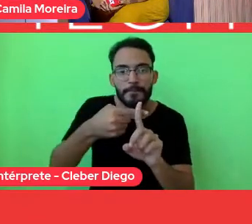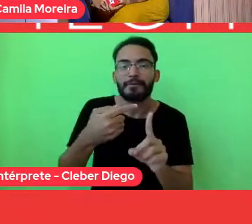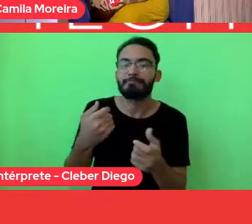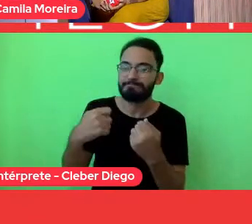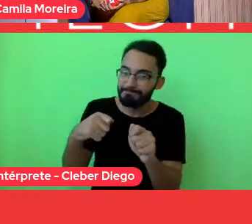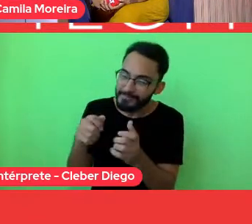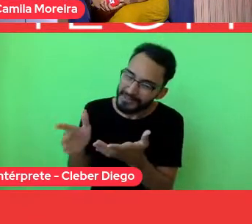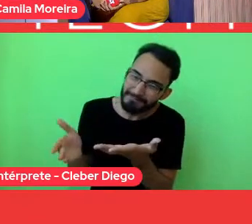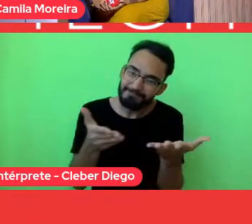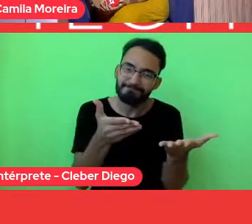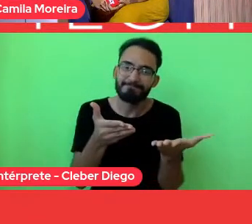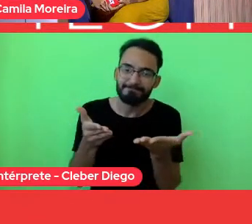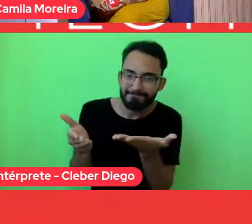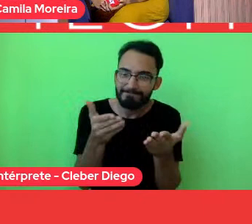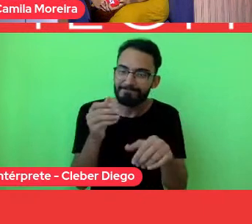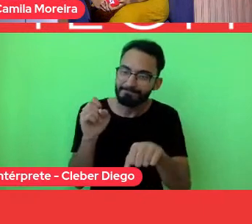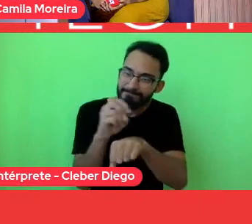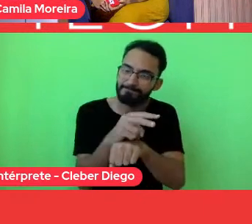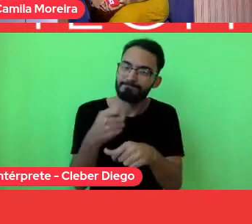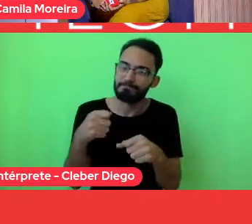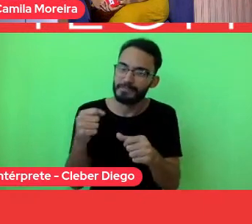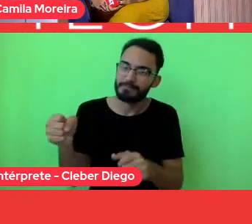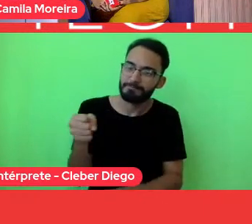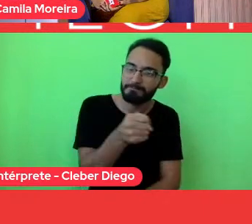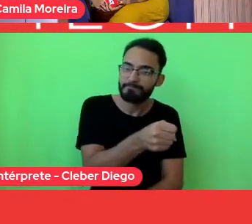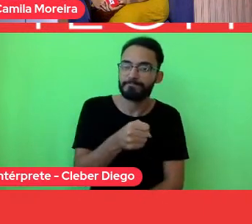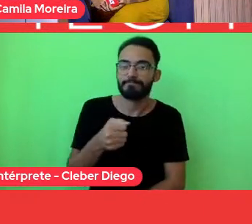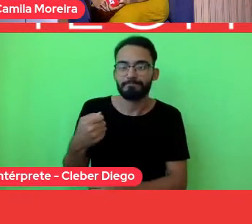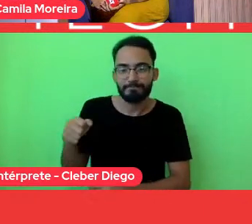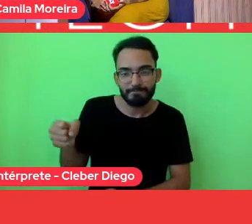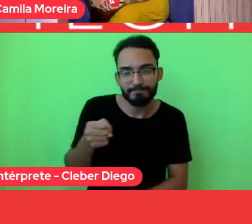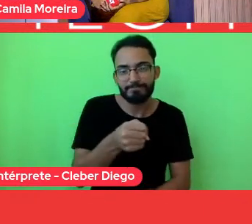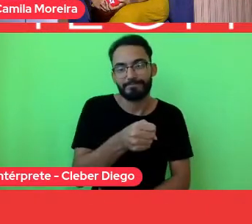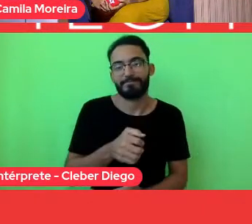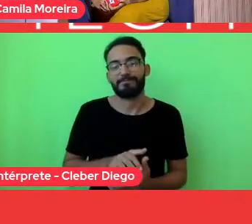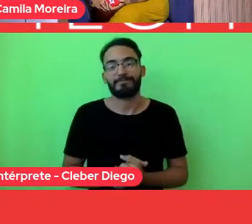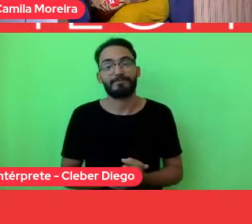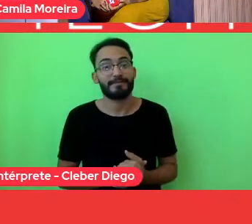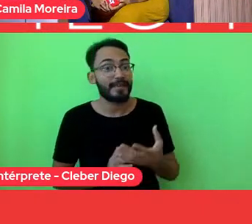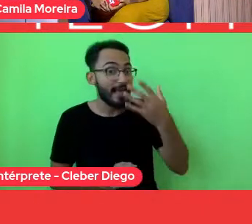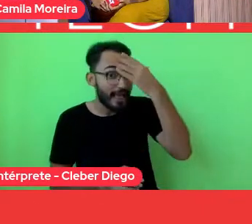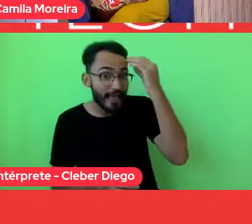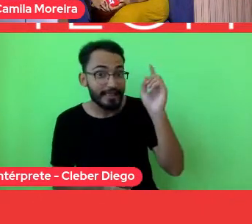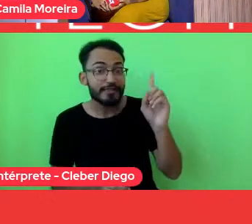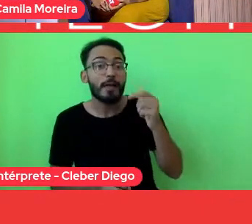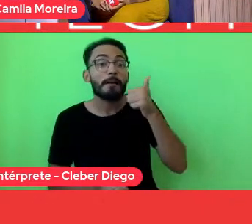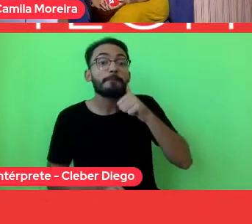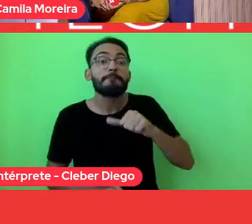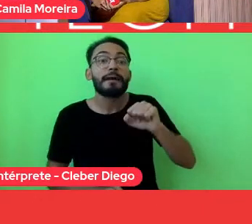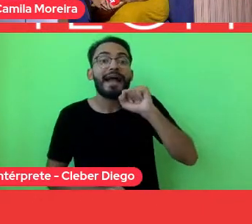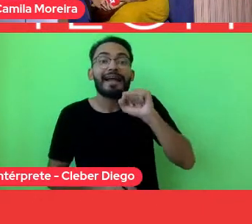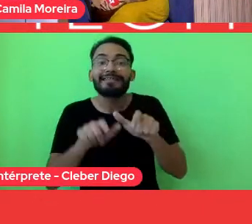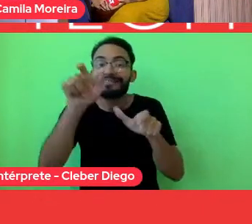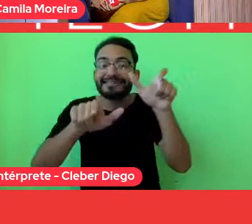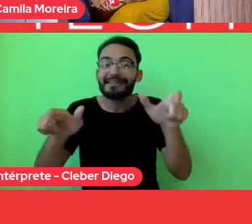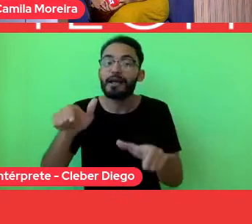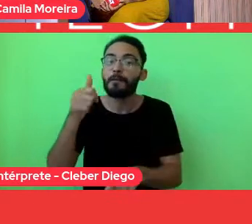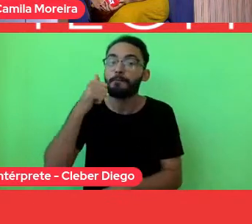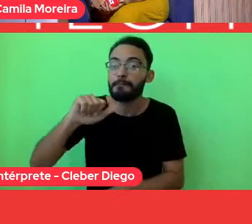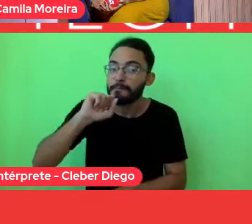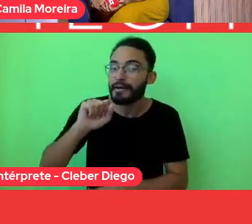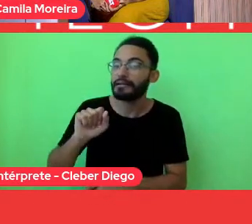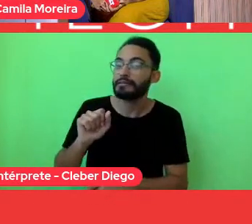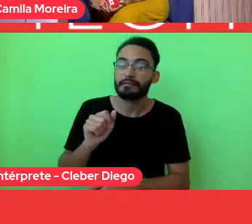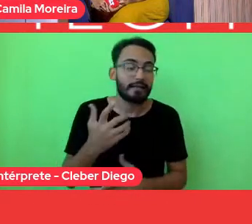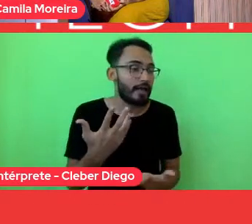e todas as suas interseccionalidades. Não esquece de incluir as mães, não, que tem muita mãe que sai do trabalho,